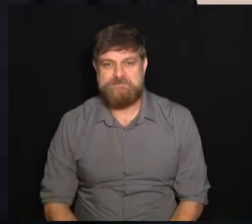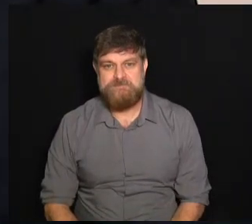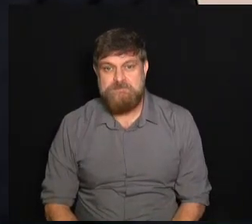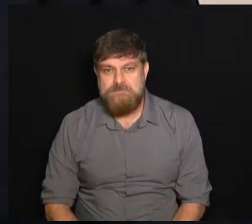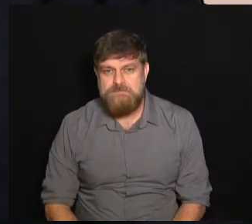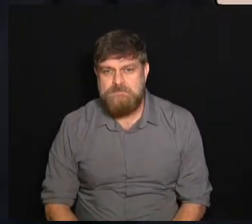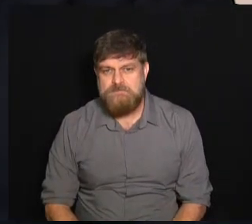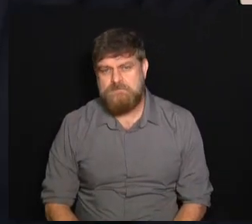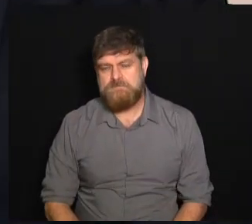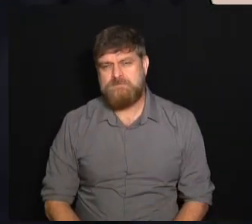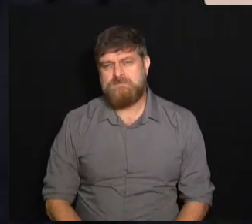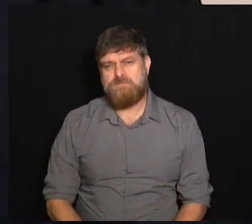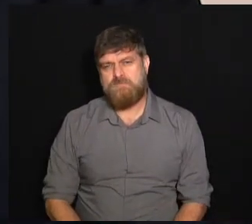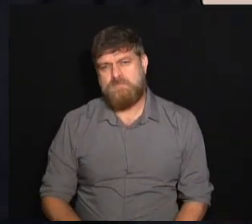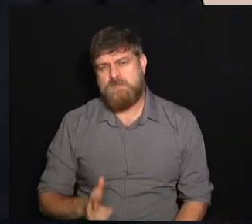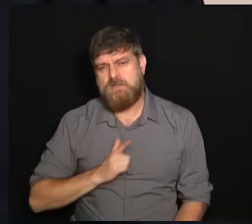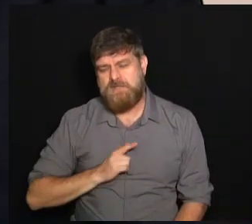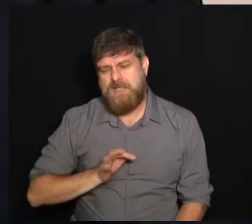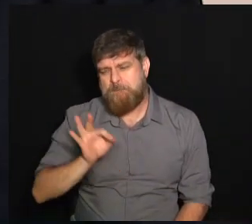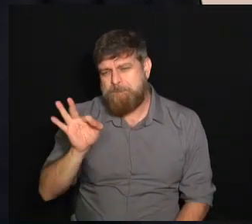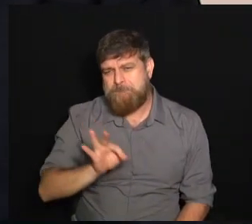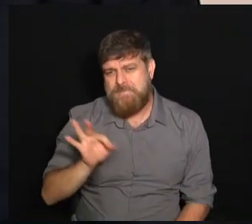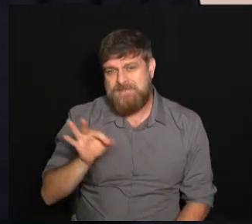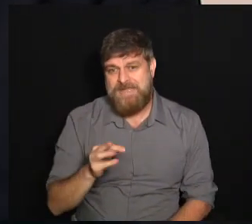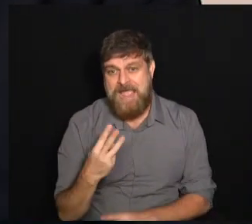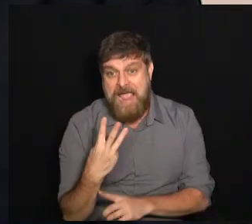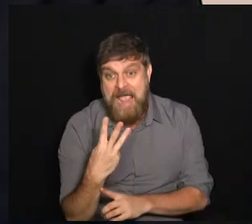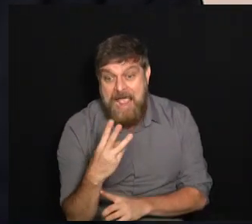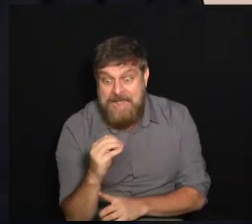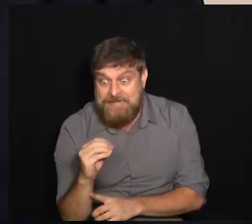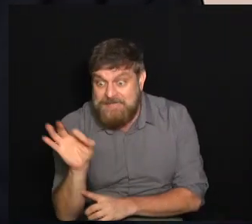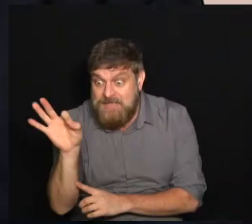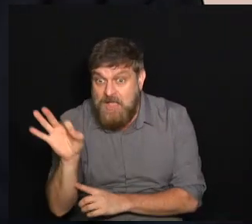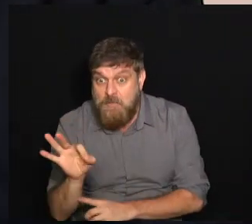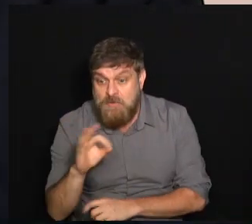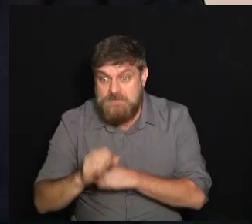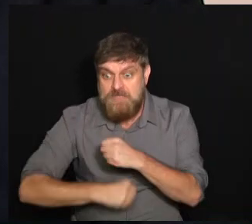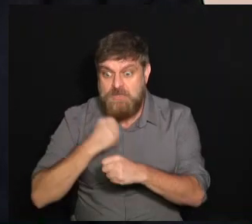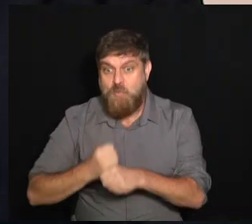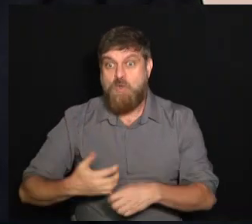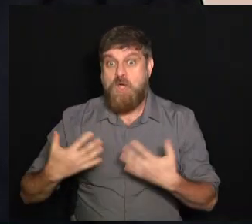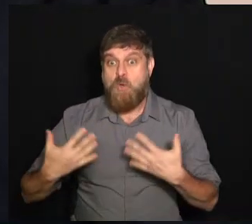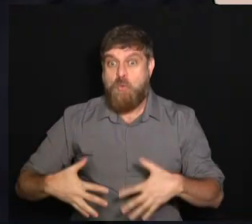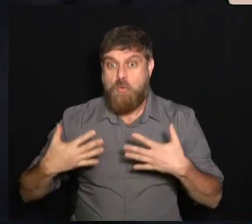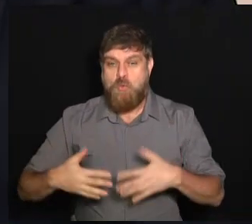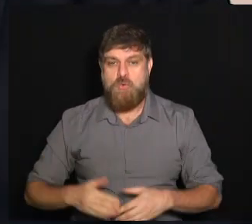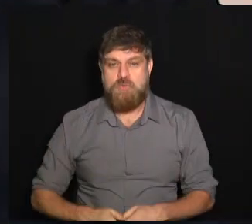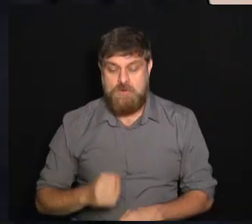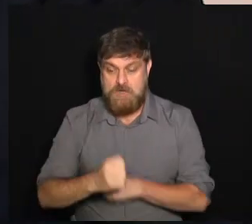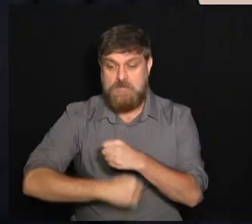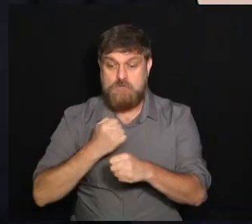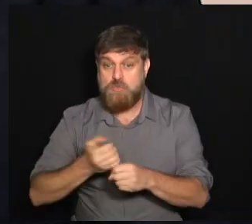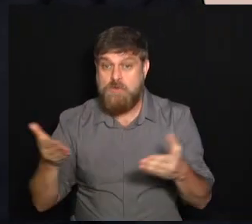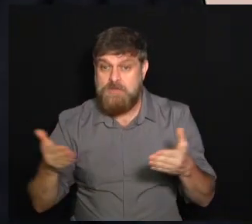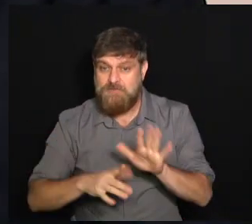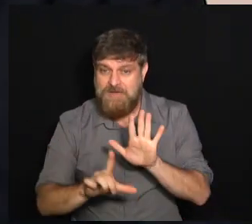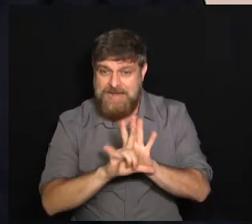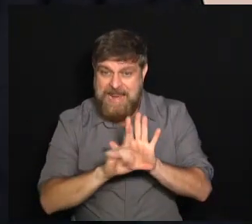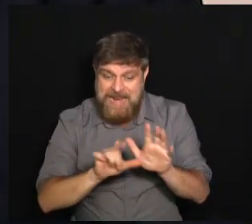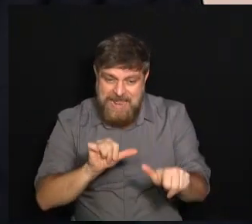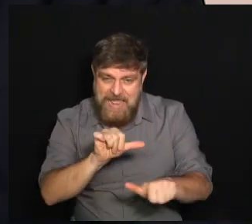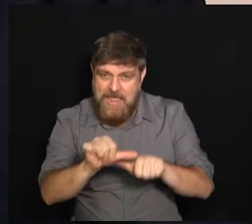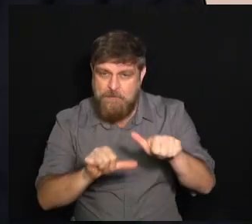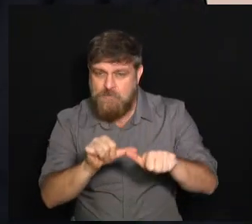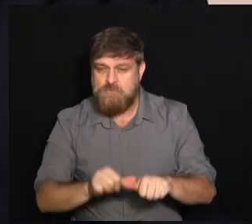Nós tínhamos aí uma taxa média de 300% ao ano, e aí esse ano nós tivemos uma mudança na lei, então o